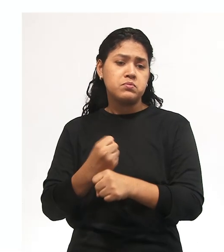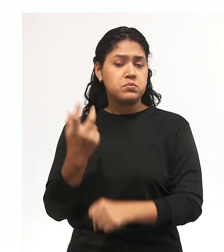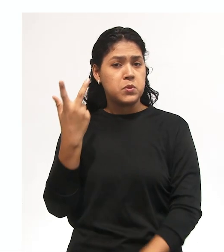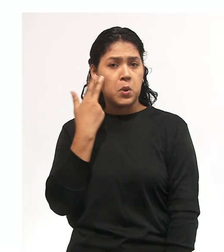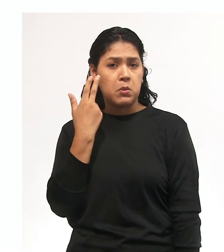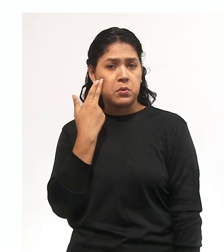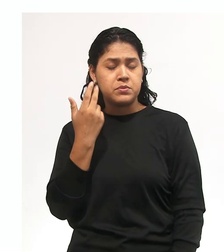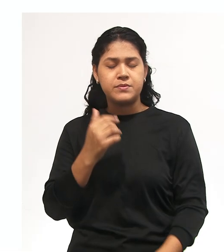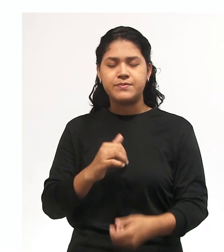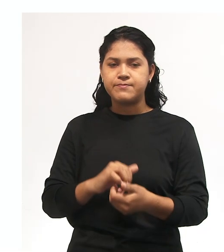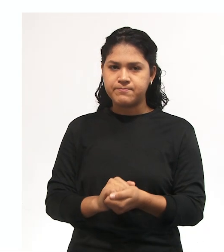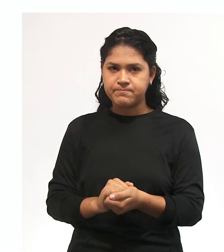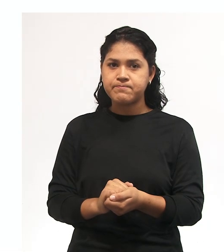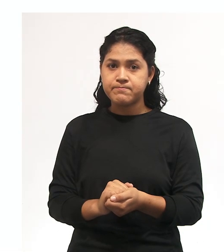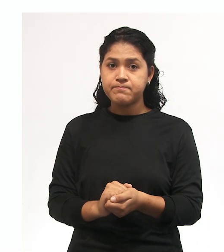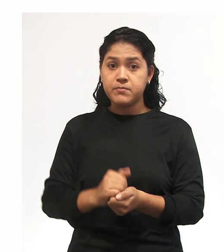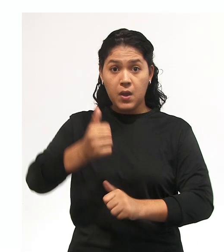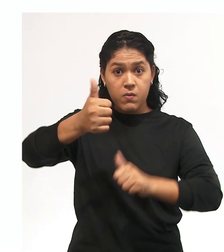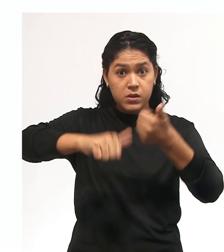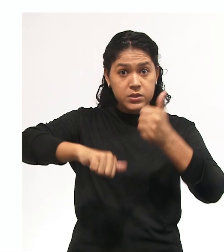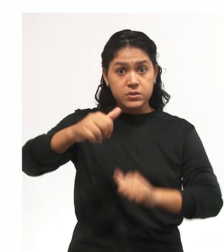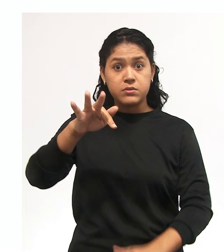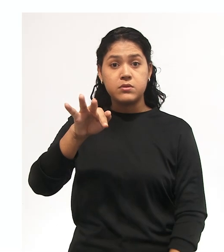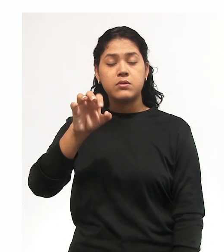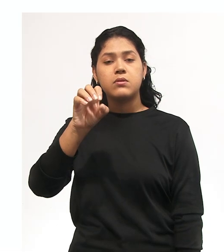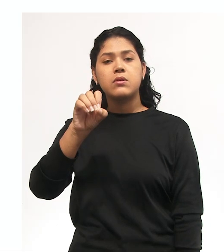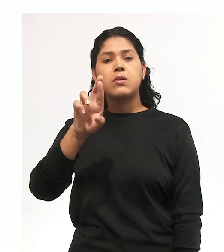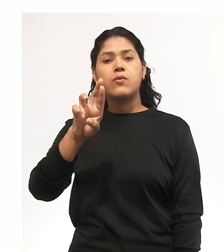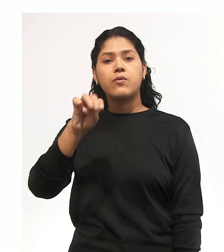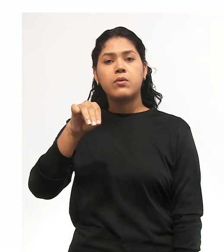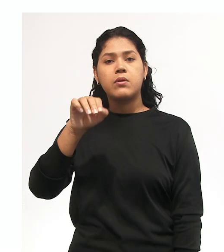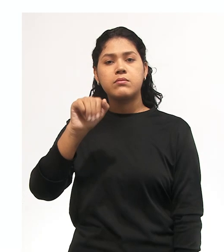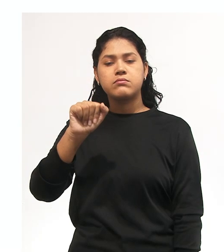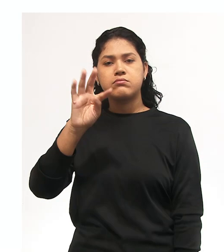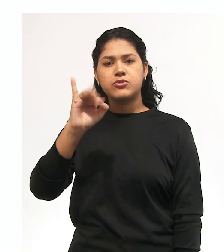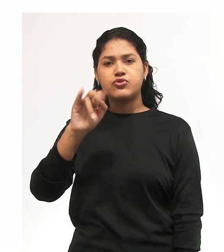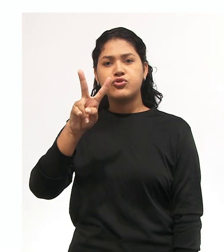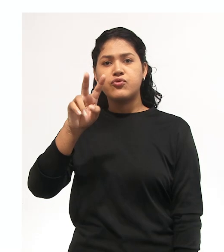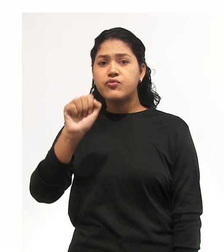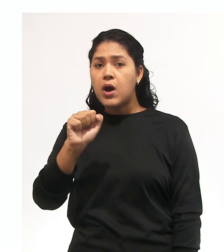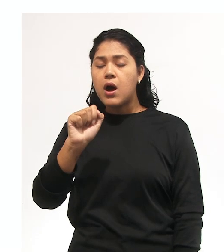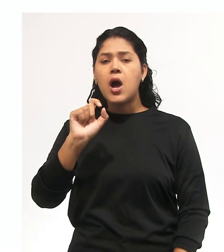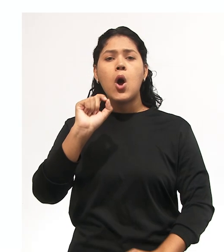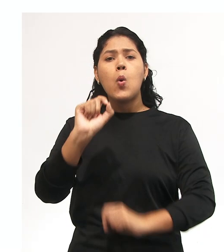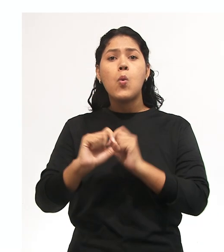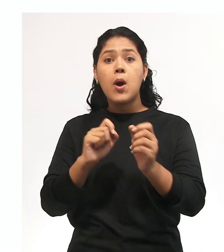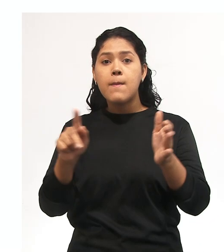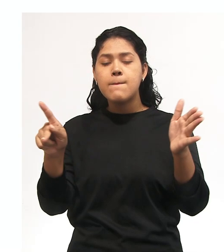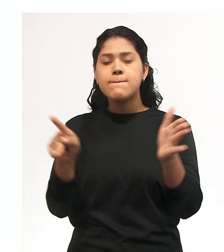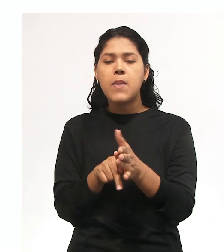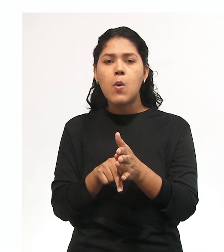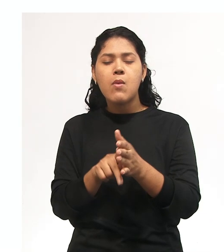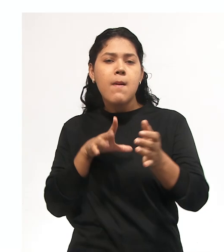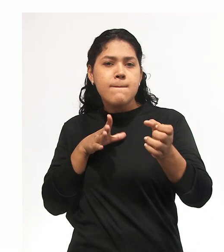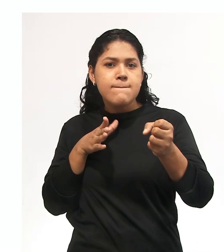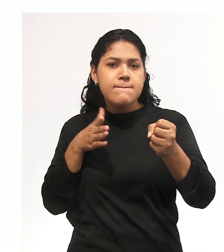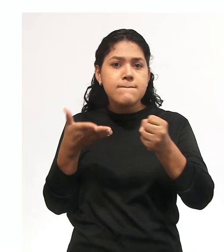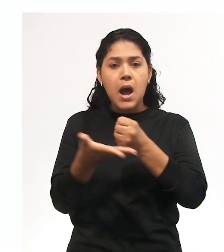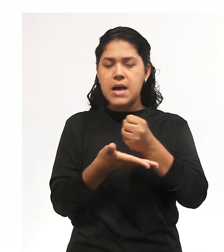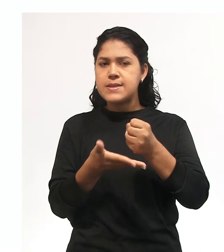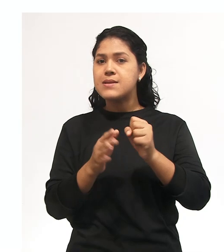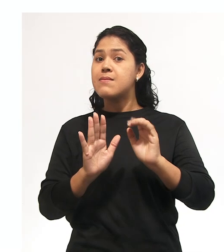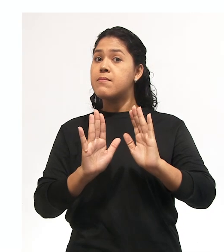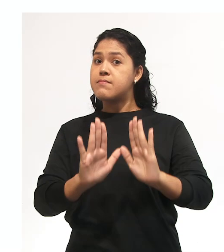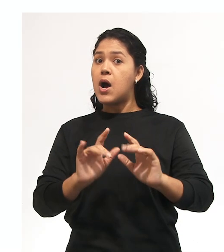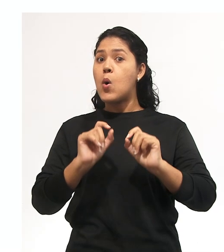A avaliação formativa se caracteriza como aquela em que busca manter o princípio básico da educação, isto